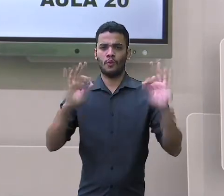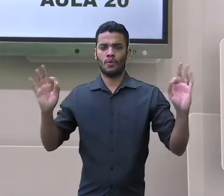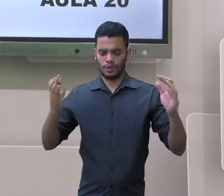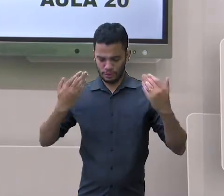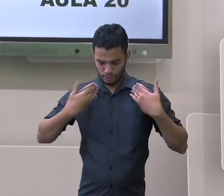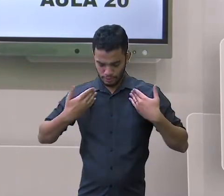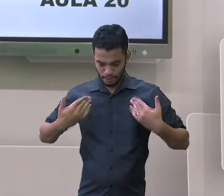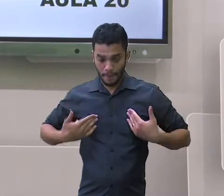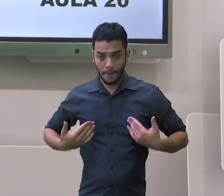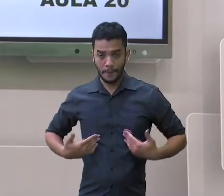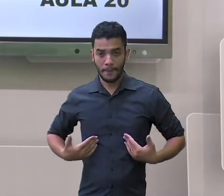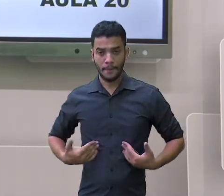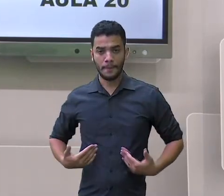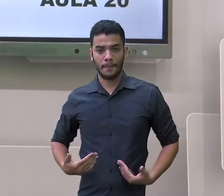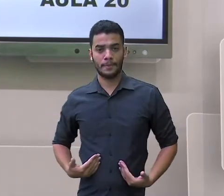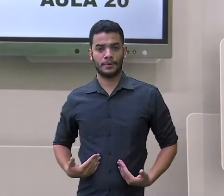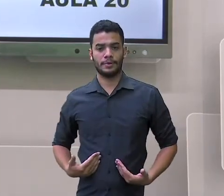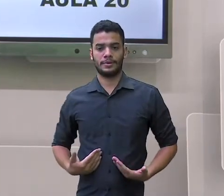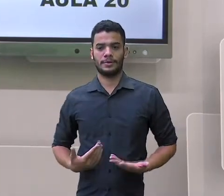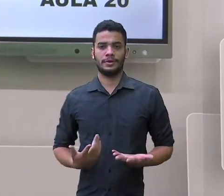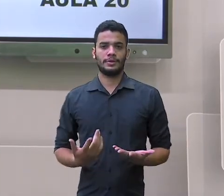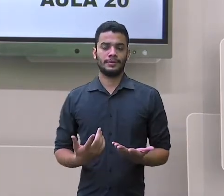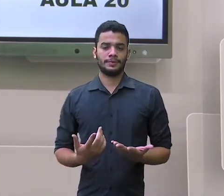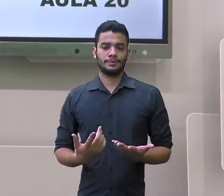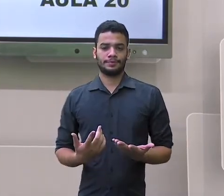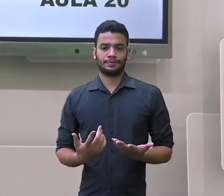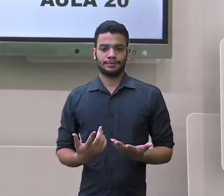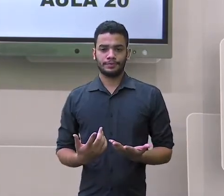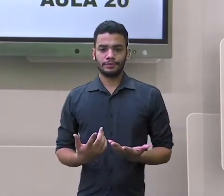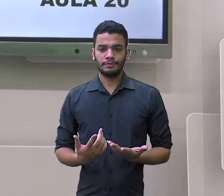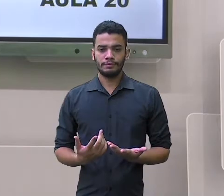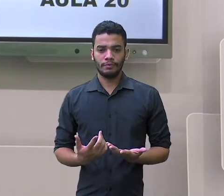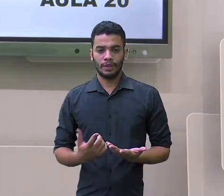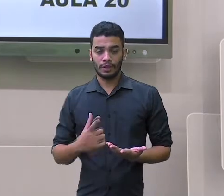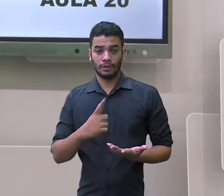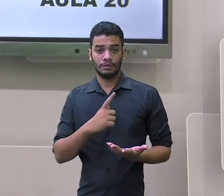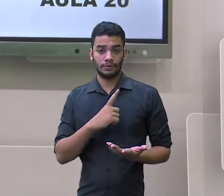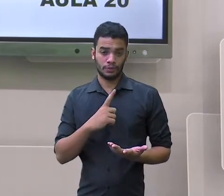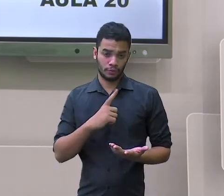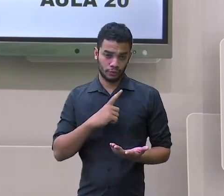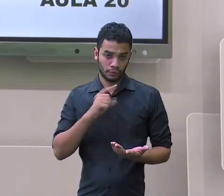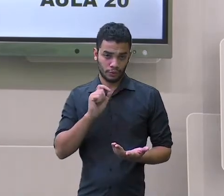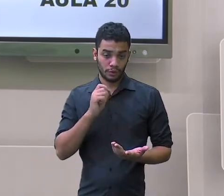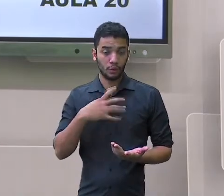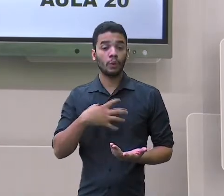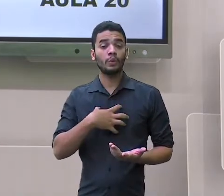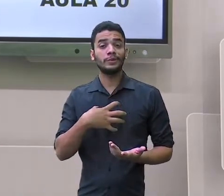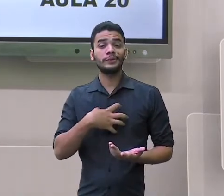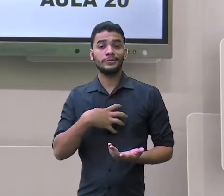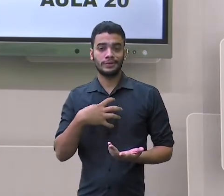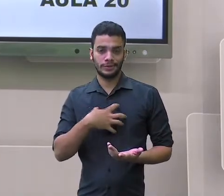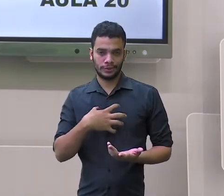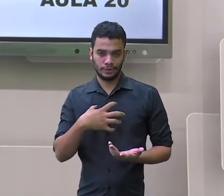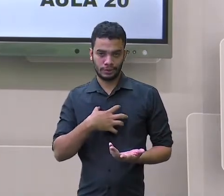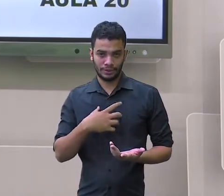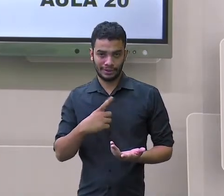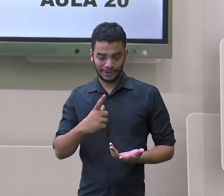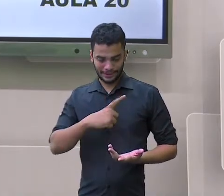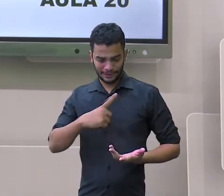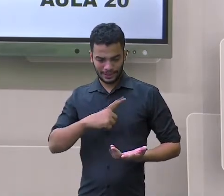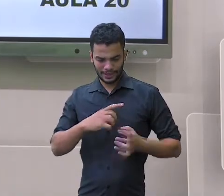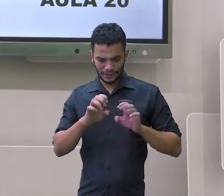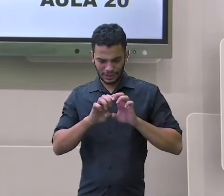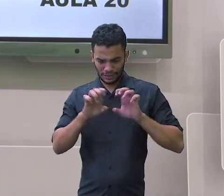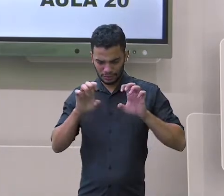especial, rico. Este corpo humano, ele é organizado